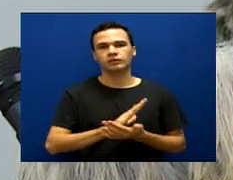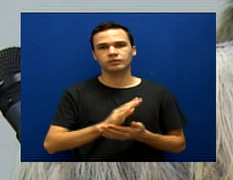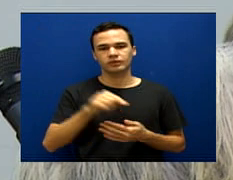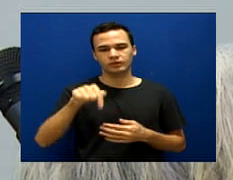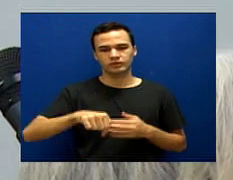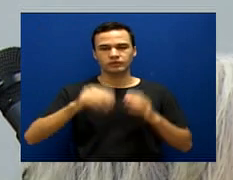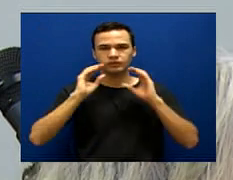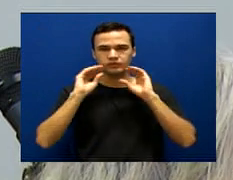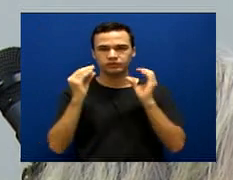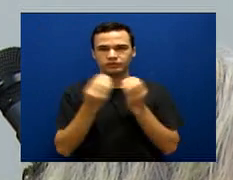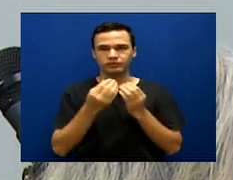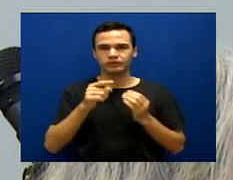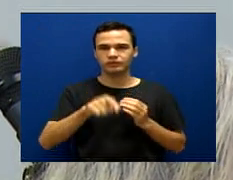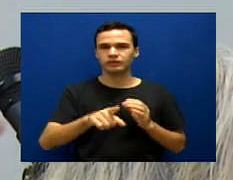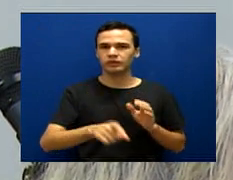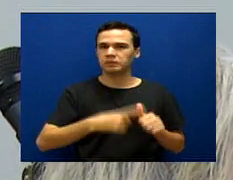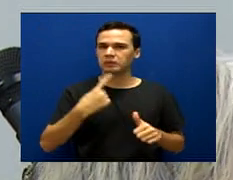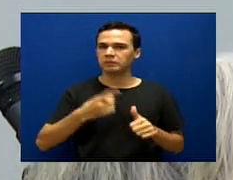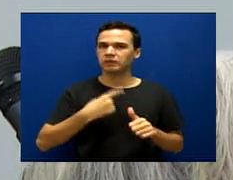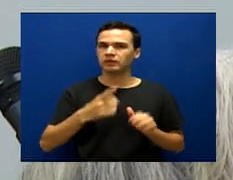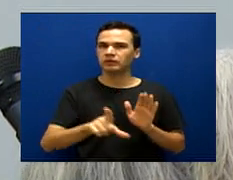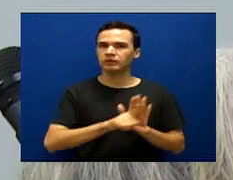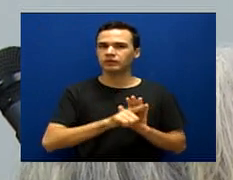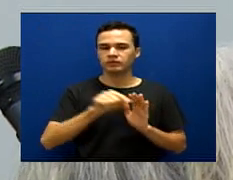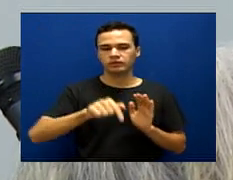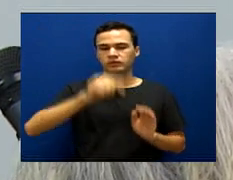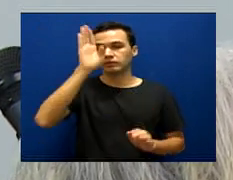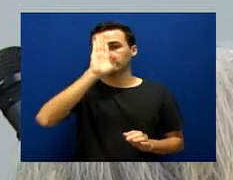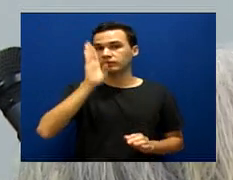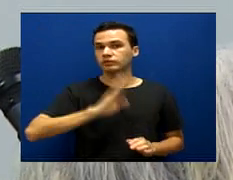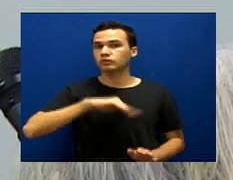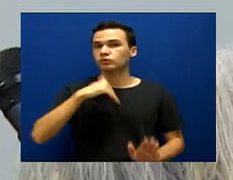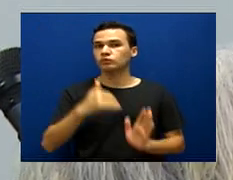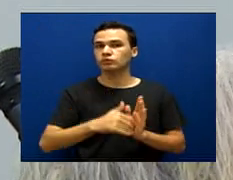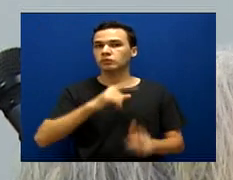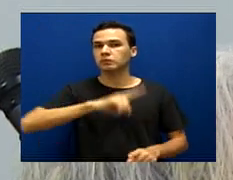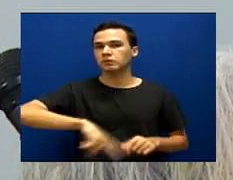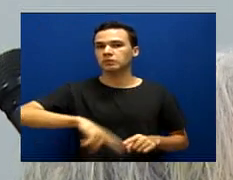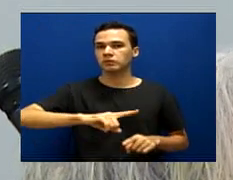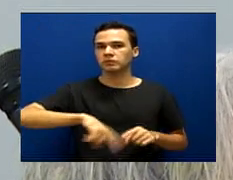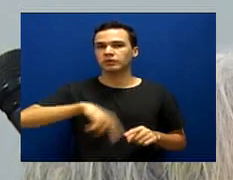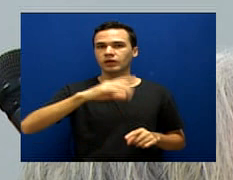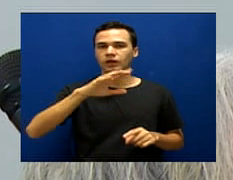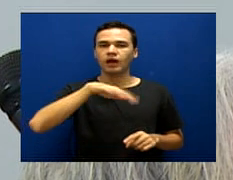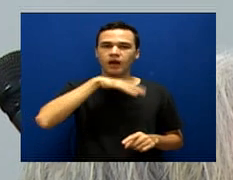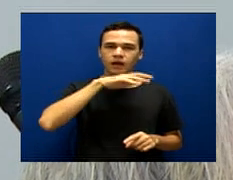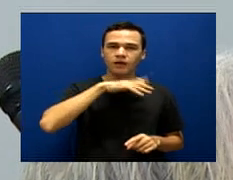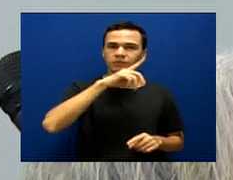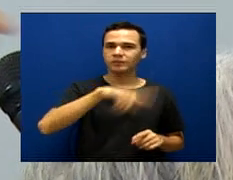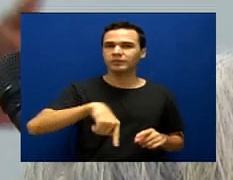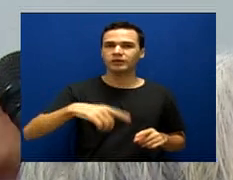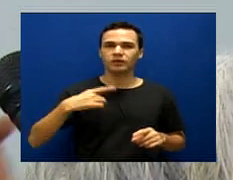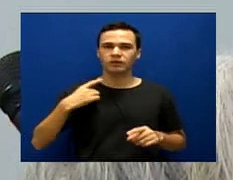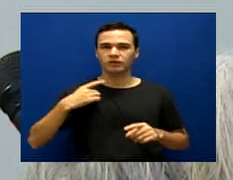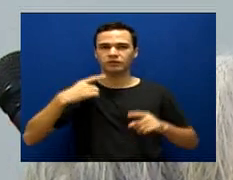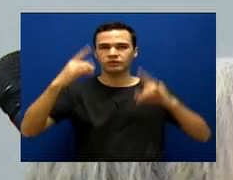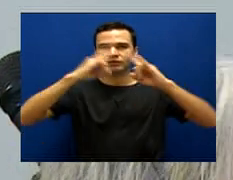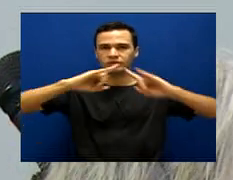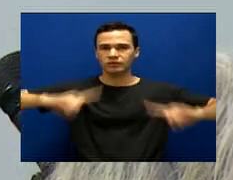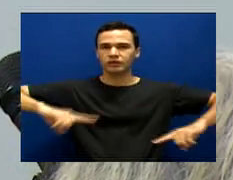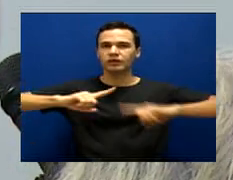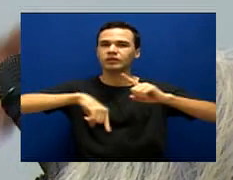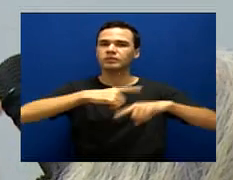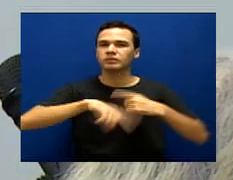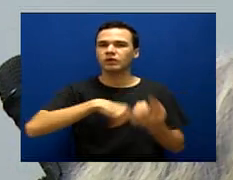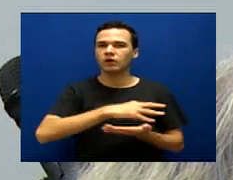na Câmara Municipal de Sorocaba a primeira lei municipal no Brasil que proibiu animais em circos. Isso depois foi copiado por